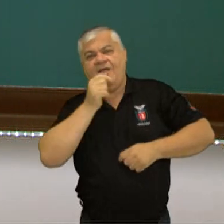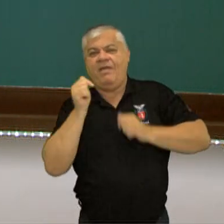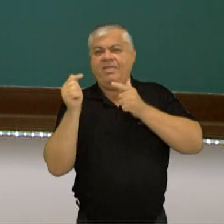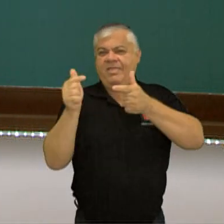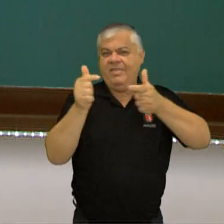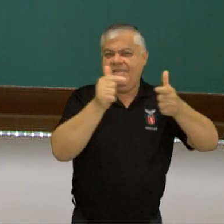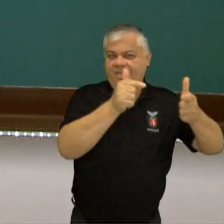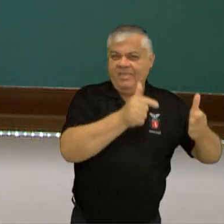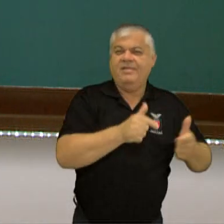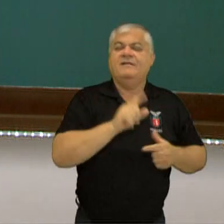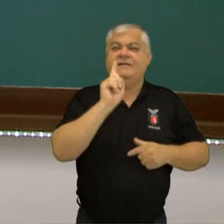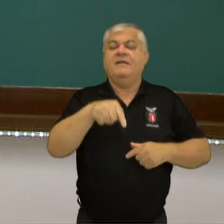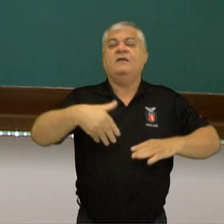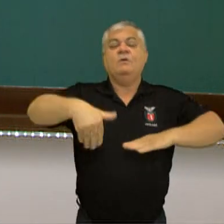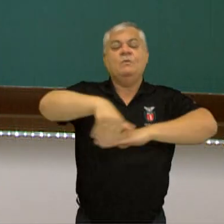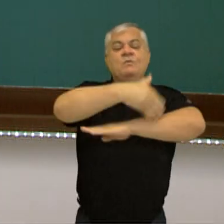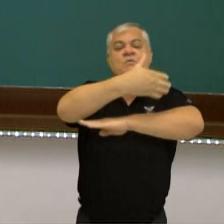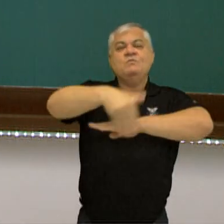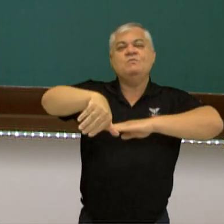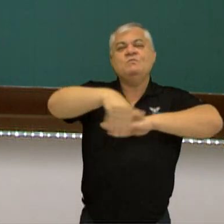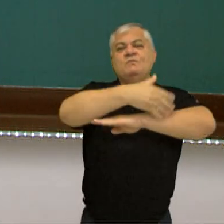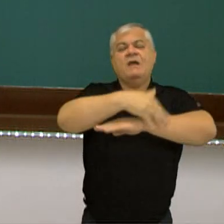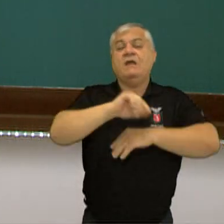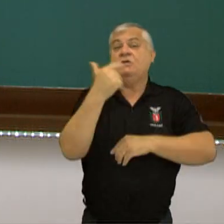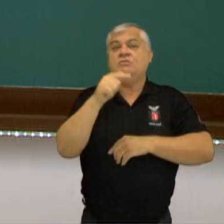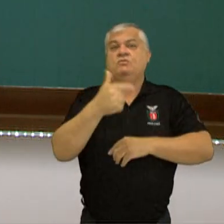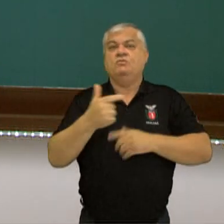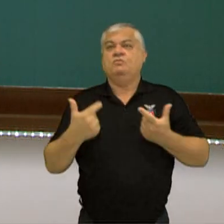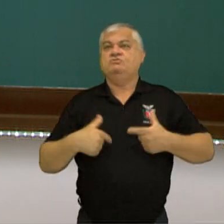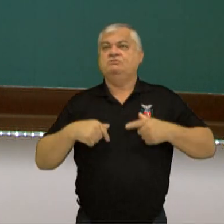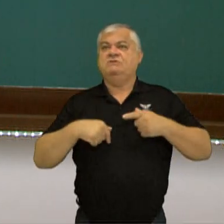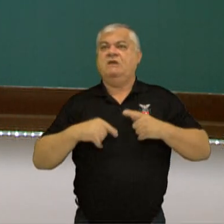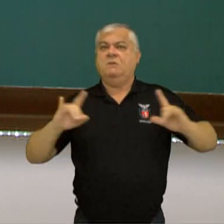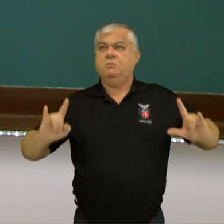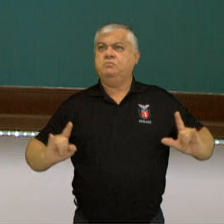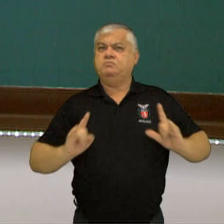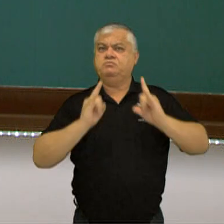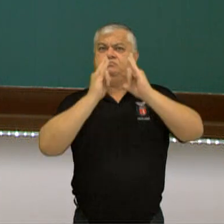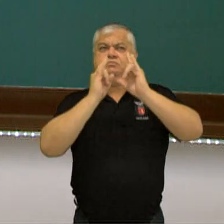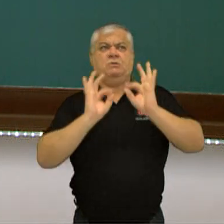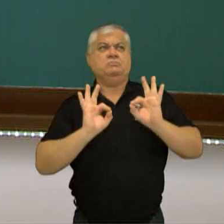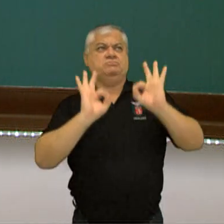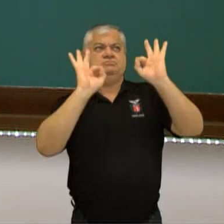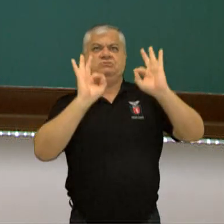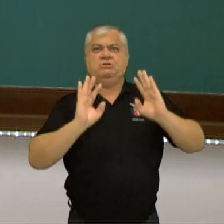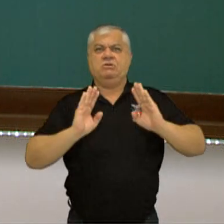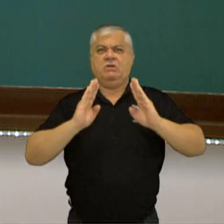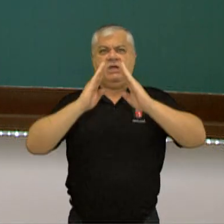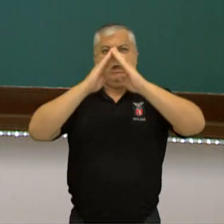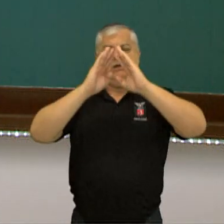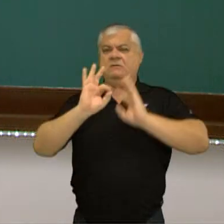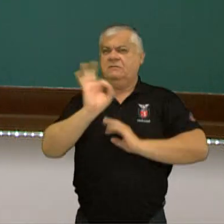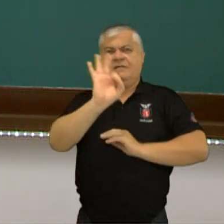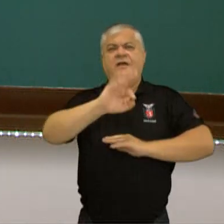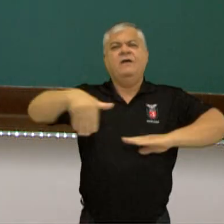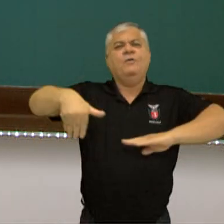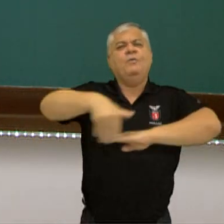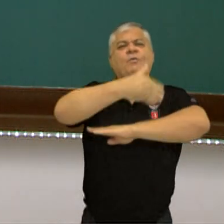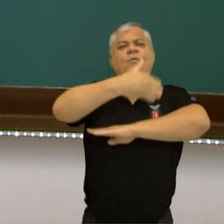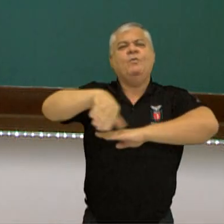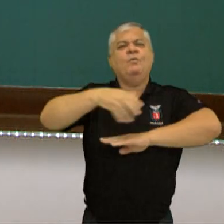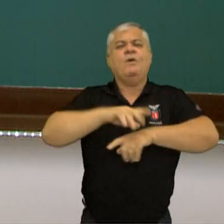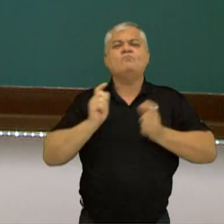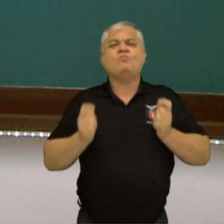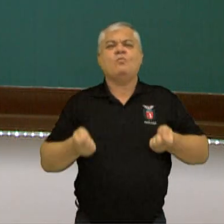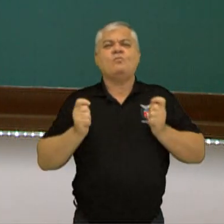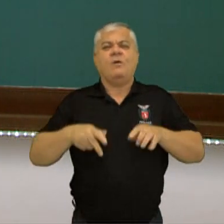né? Que é o teatro de rua. Ele não tinha um espaço físico para ele, ele se apresentar. Eles se apresentavam na rua. Essa